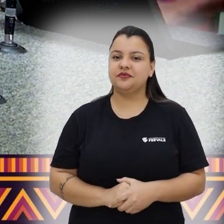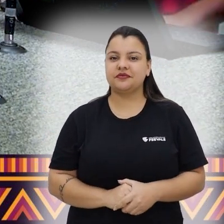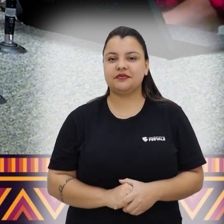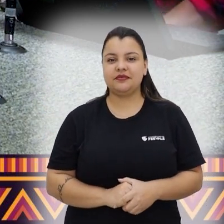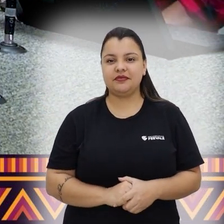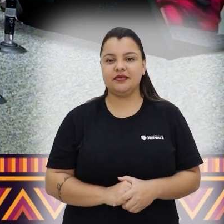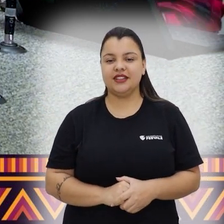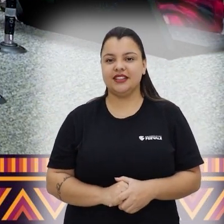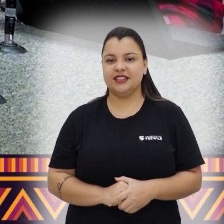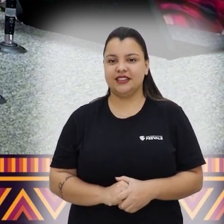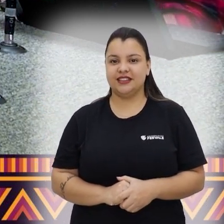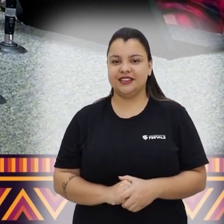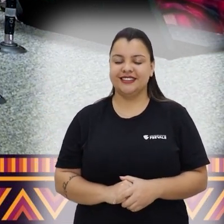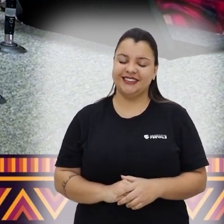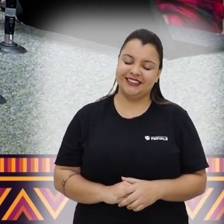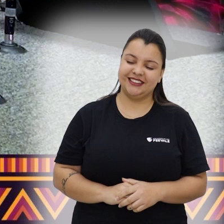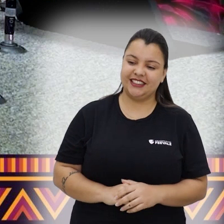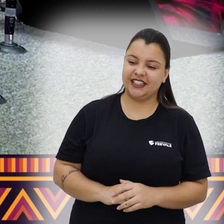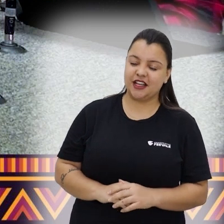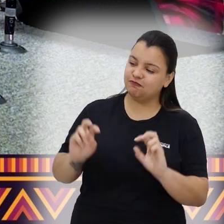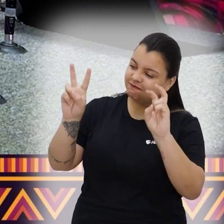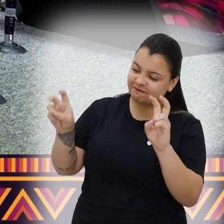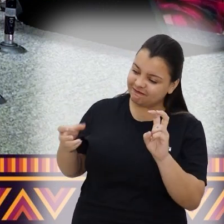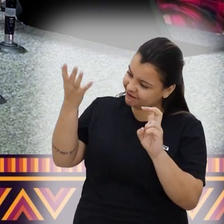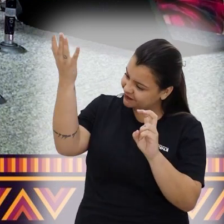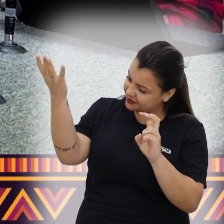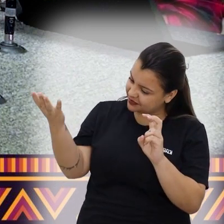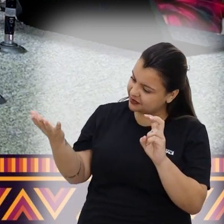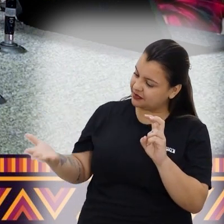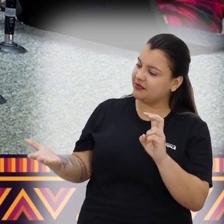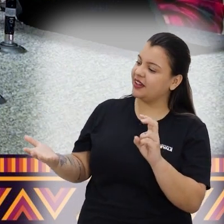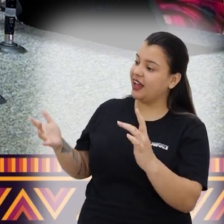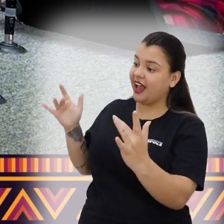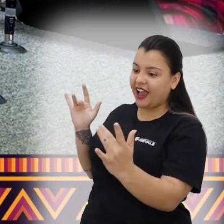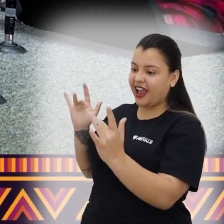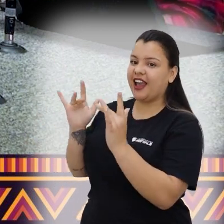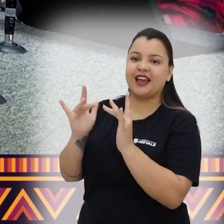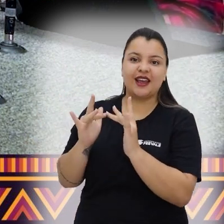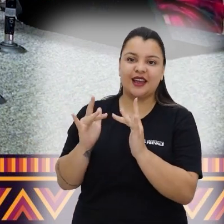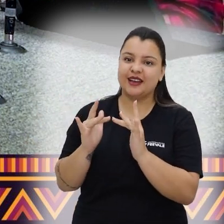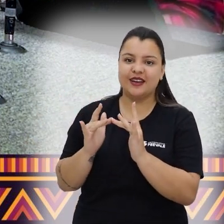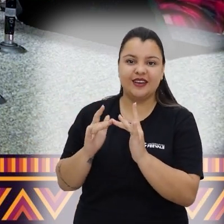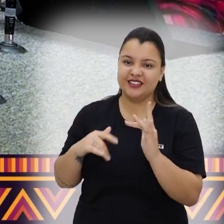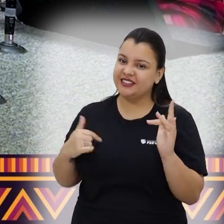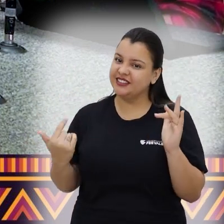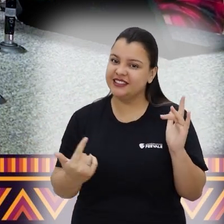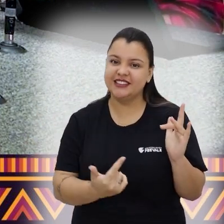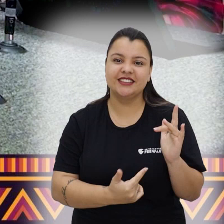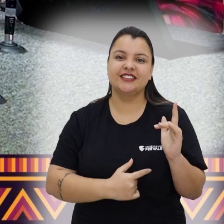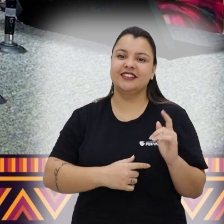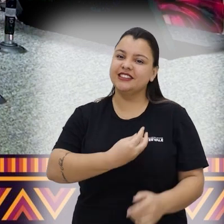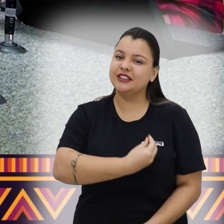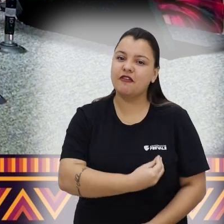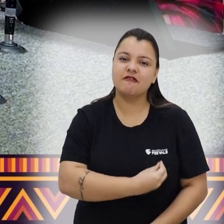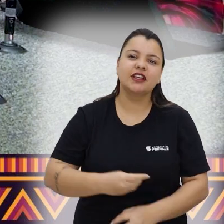Pô, É sobre isso, bicho. Pô, Benhur, cara. É sobre isso. É sobre o reencontro com a nossa realeza. É sobre o reencontro com